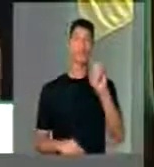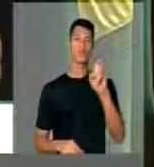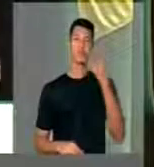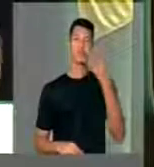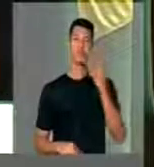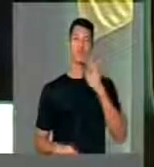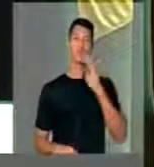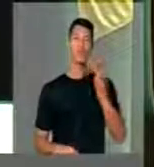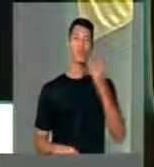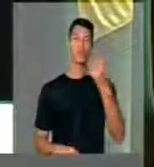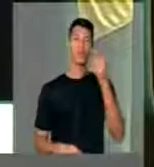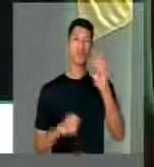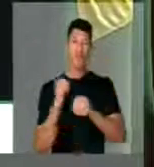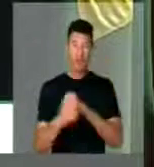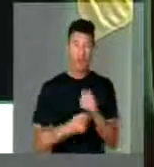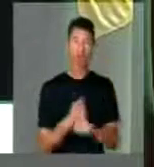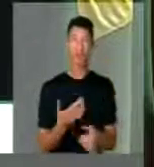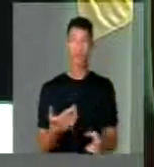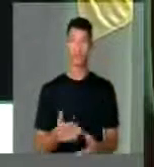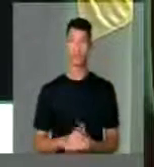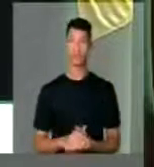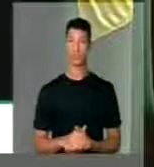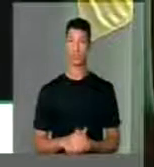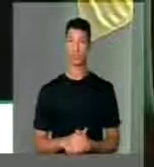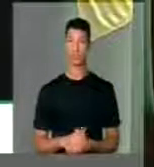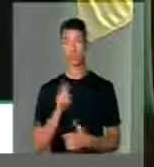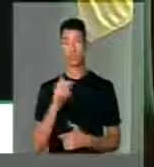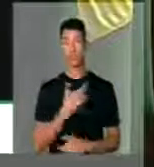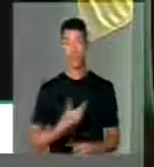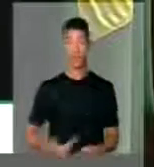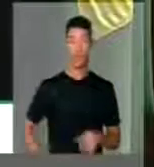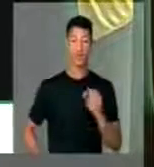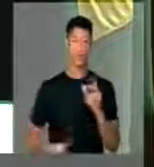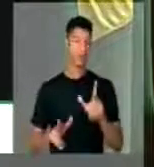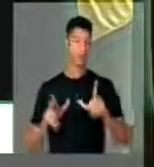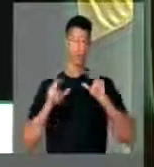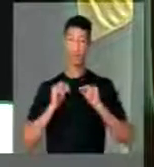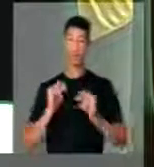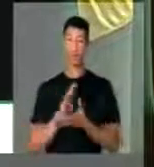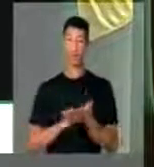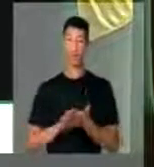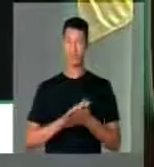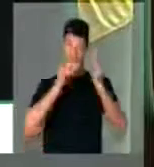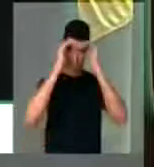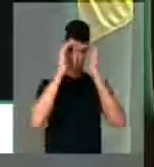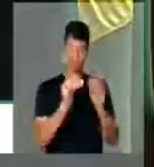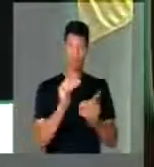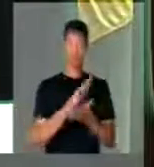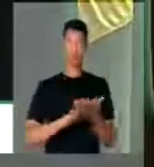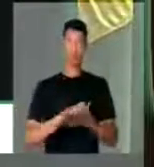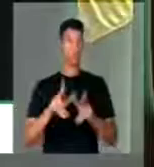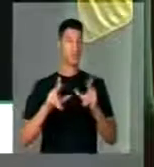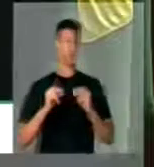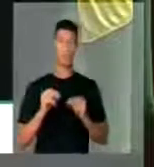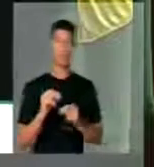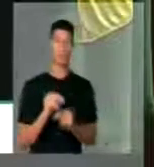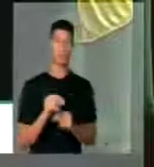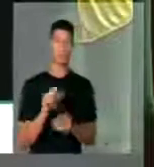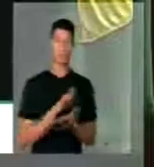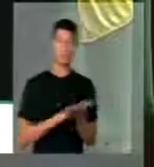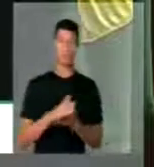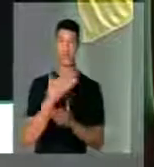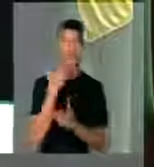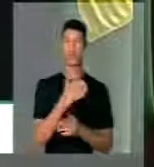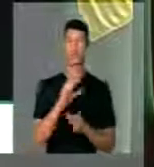254 bilhões em 2 anos. É um governo que não merece respeito, que não merece nenhum